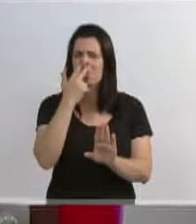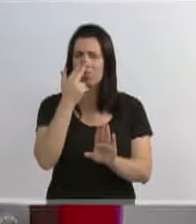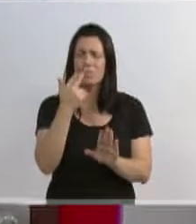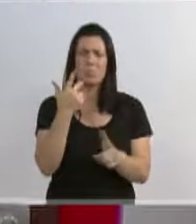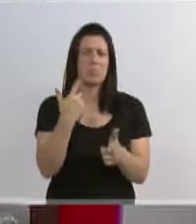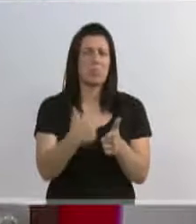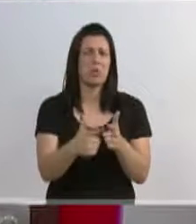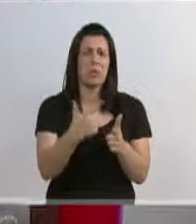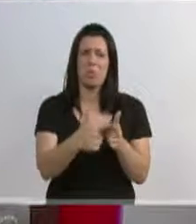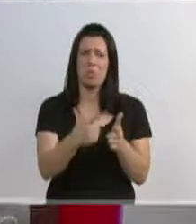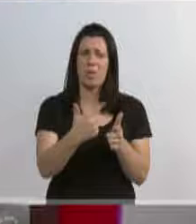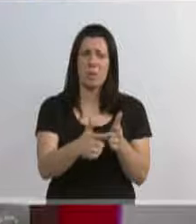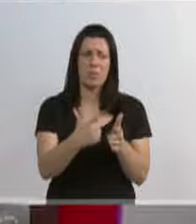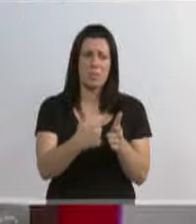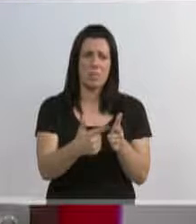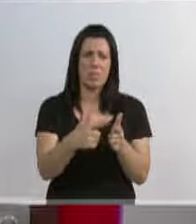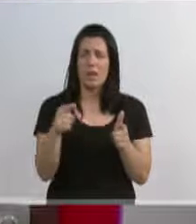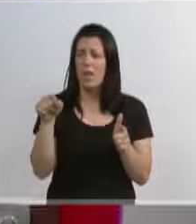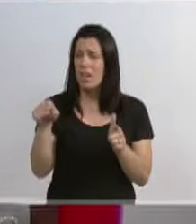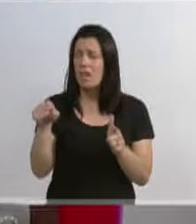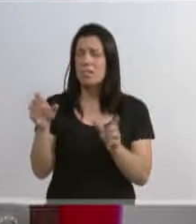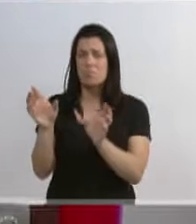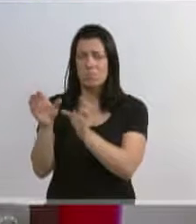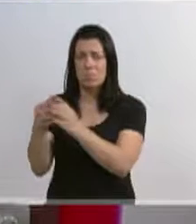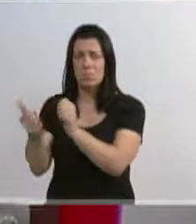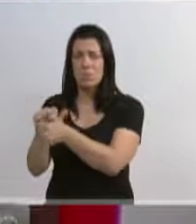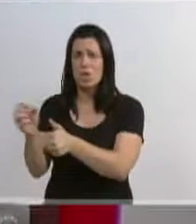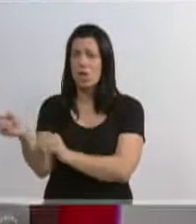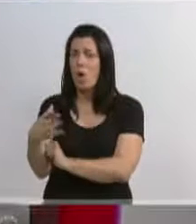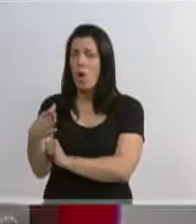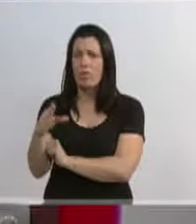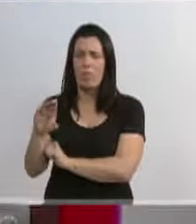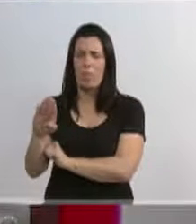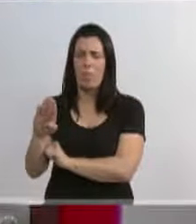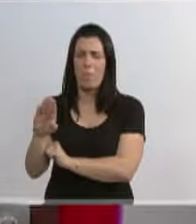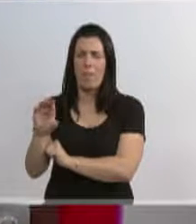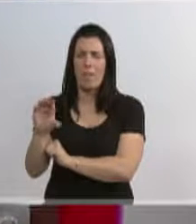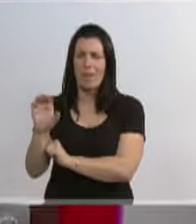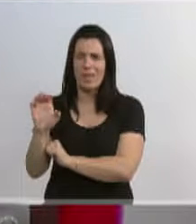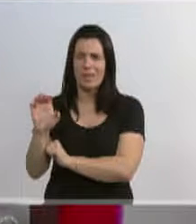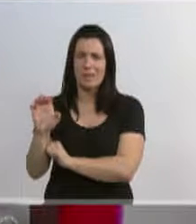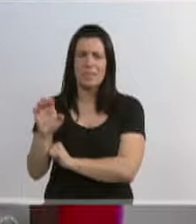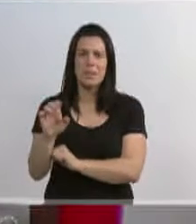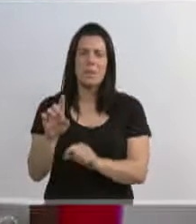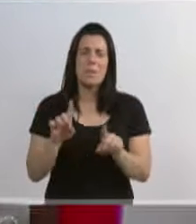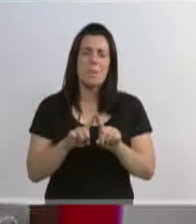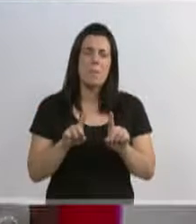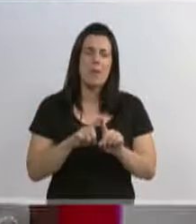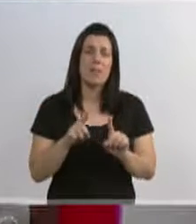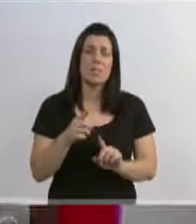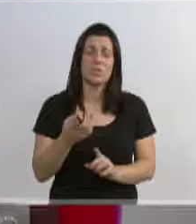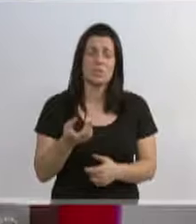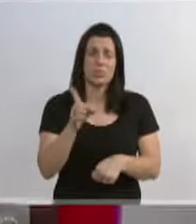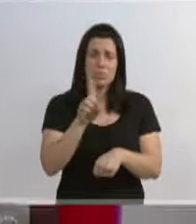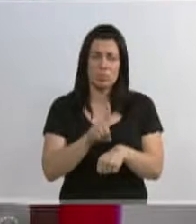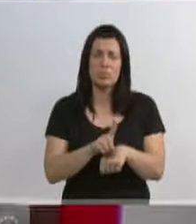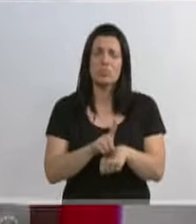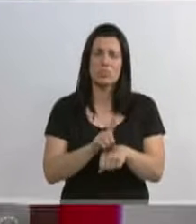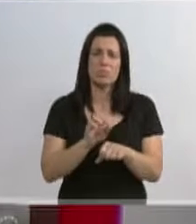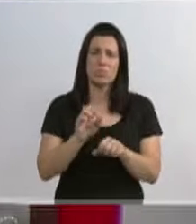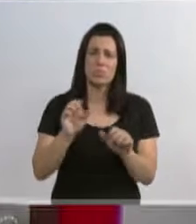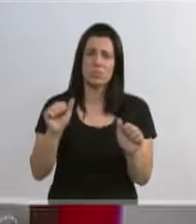novo CNPJ. Foi esse o retorno que o Ricardo me passou. Mesmo assim, o Ricardo encaminhou uma